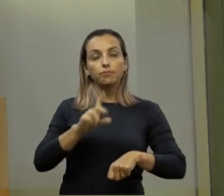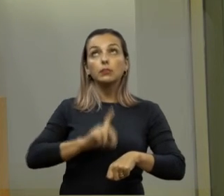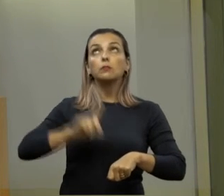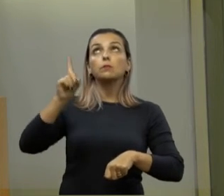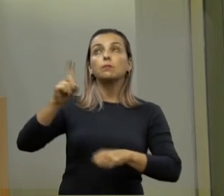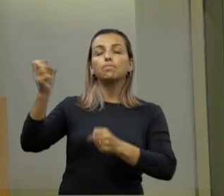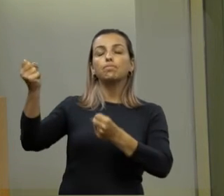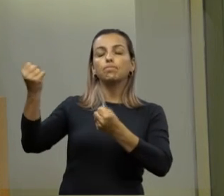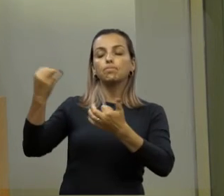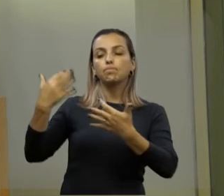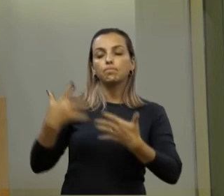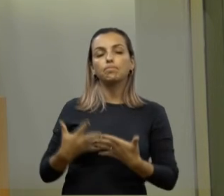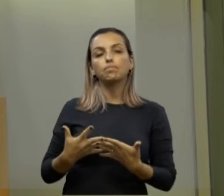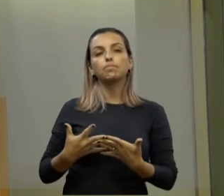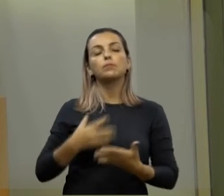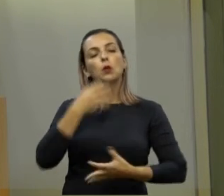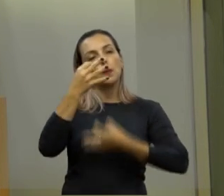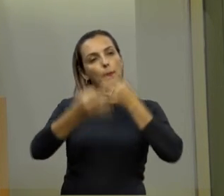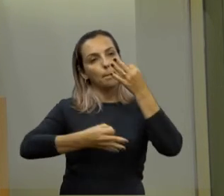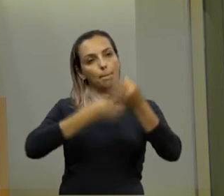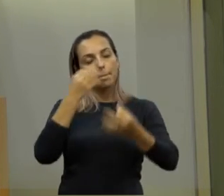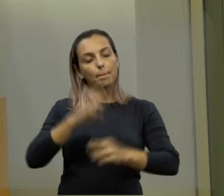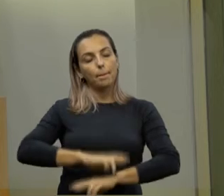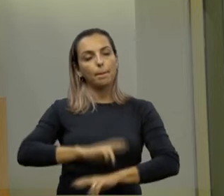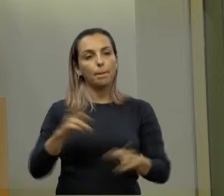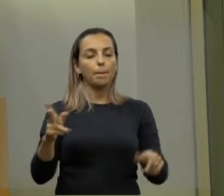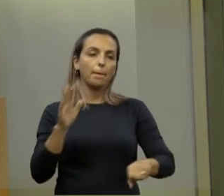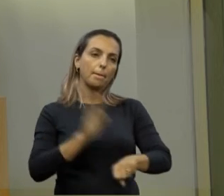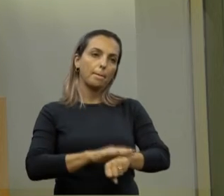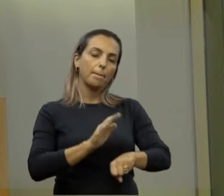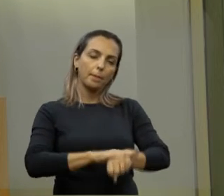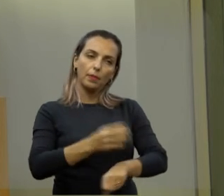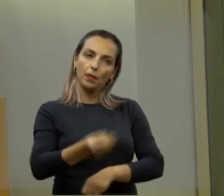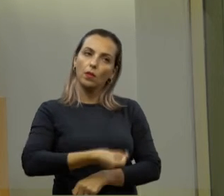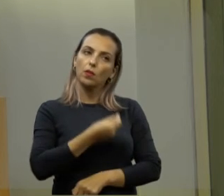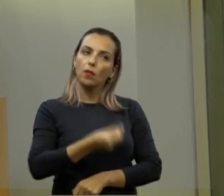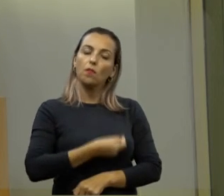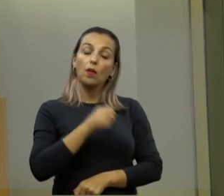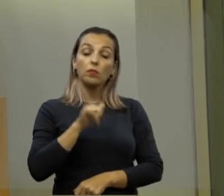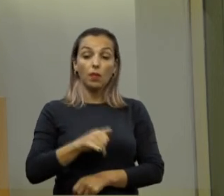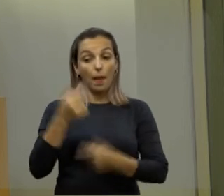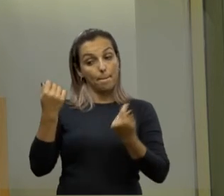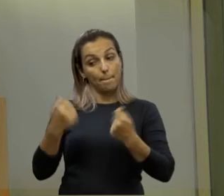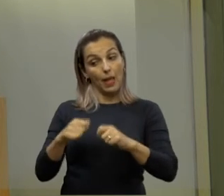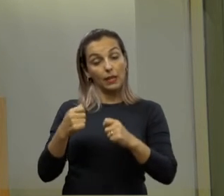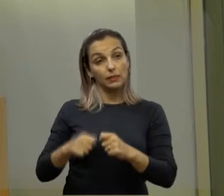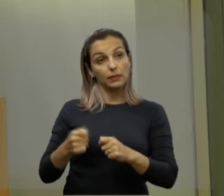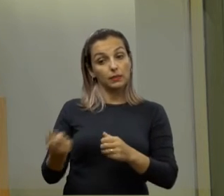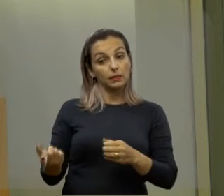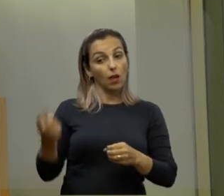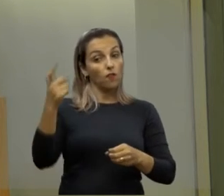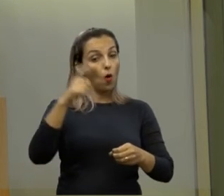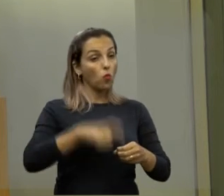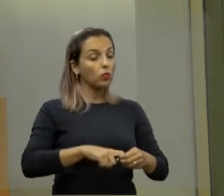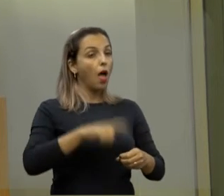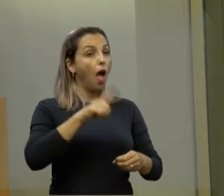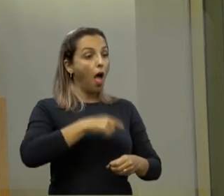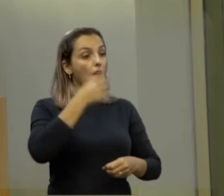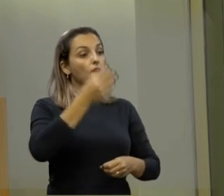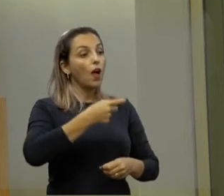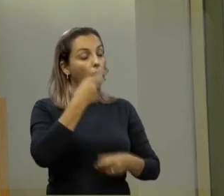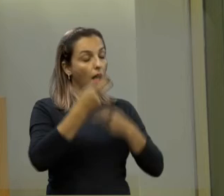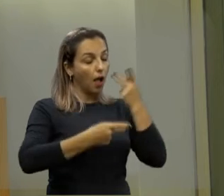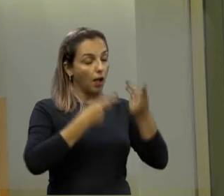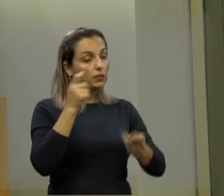que 70 uma posição não deve nada determinado momento da vida e for preciso retomar e realmente não faça